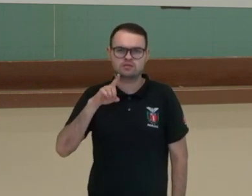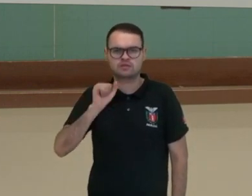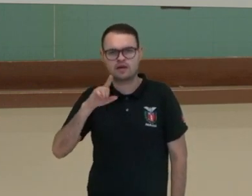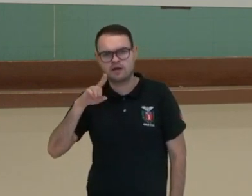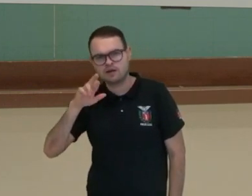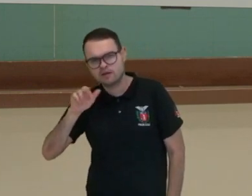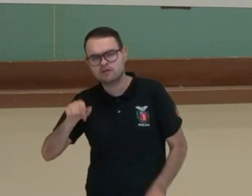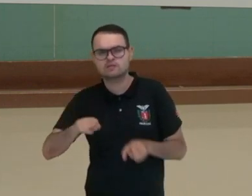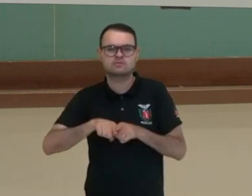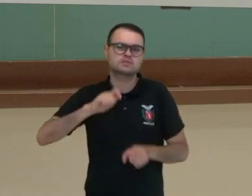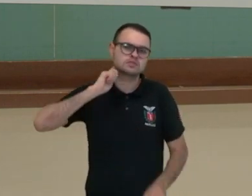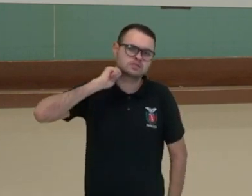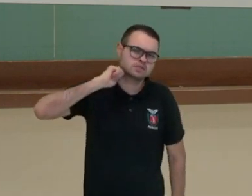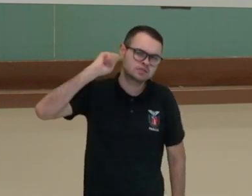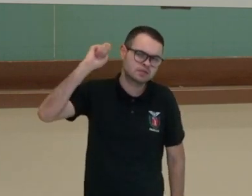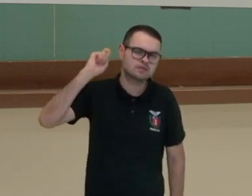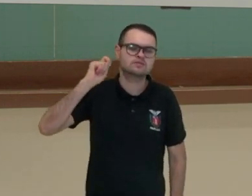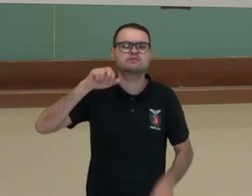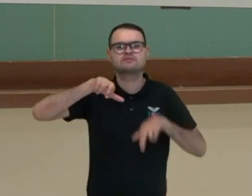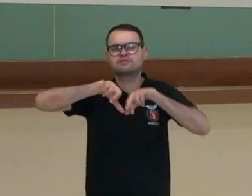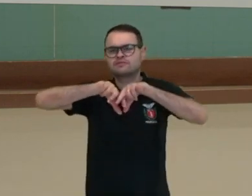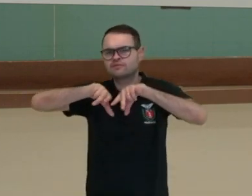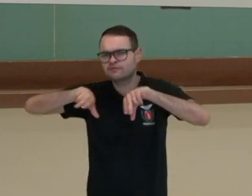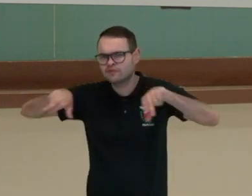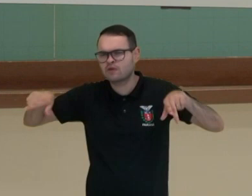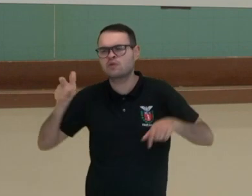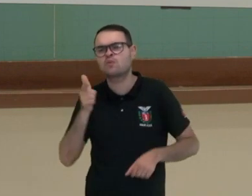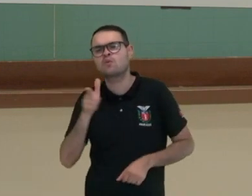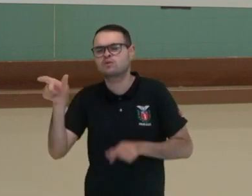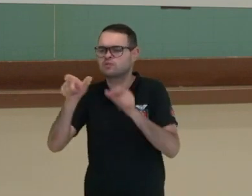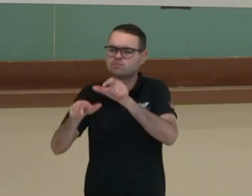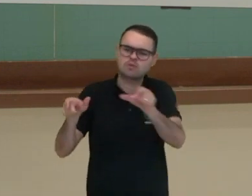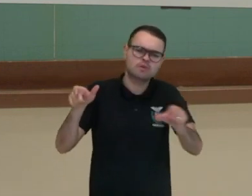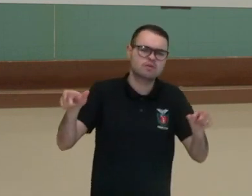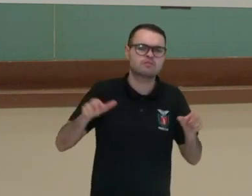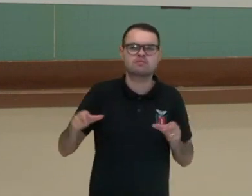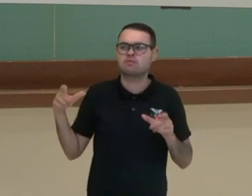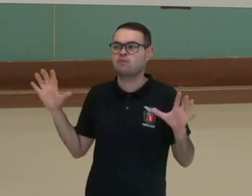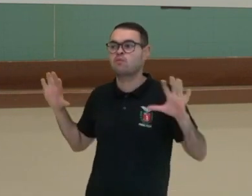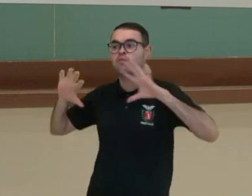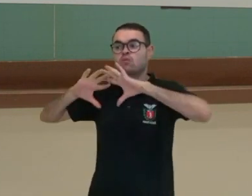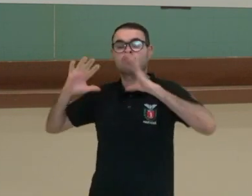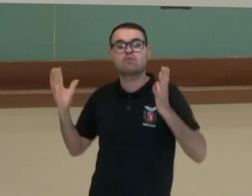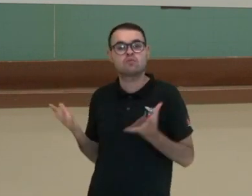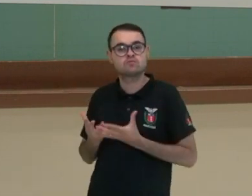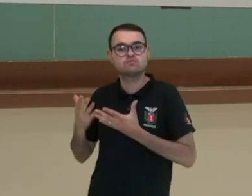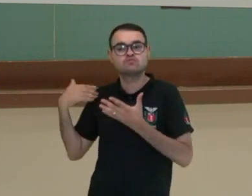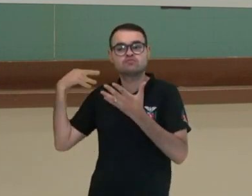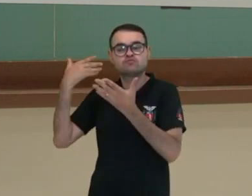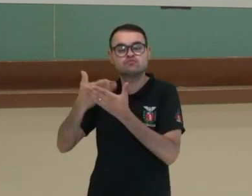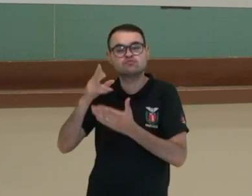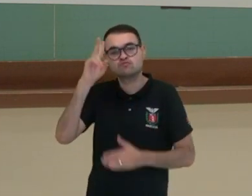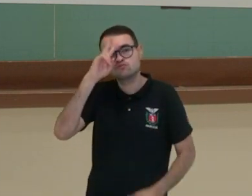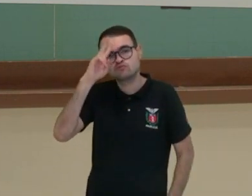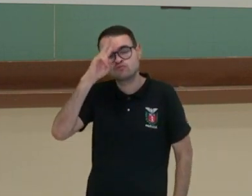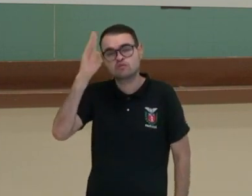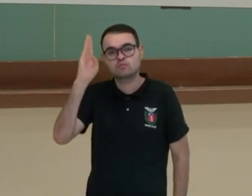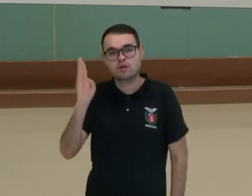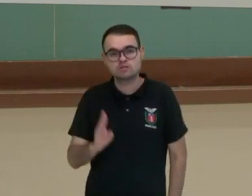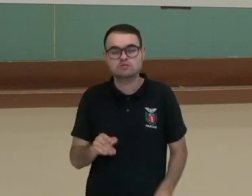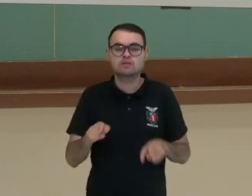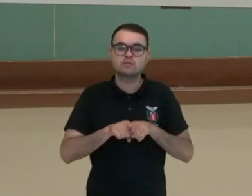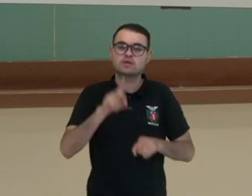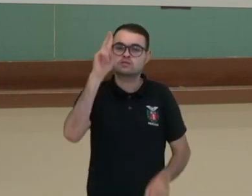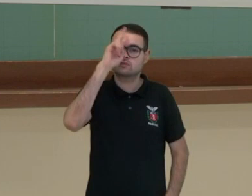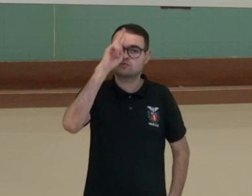Tiradentes, tantos outros personagens que permeiam a história do Brasil, a história do Paraná, do nosso